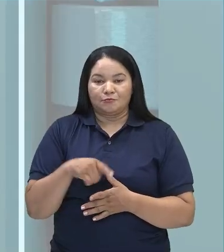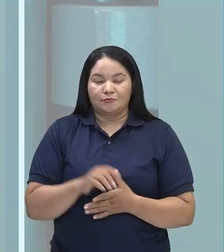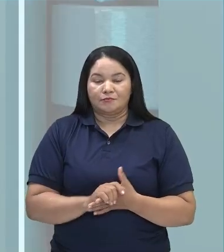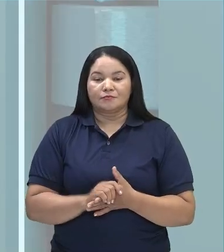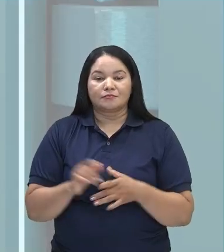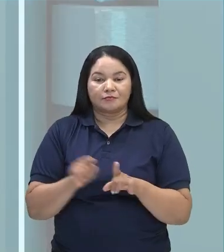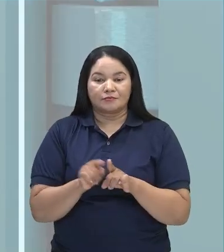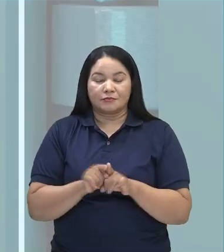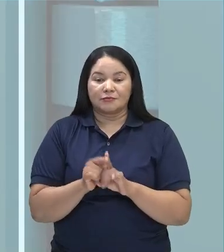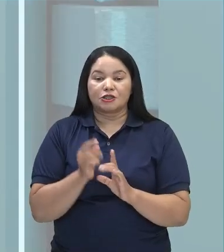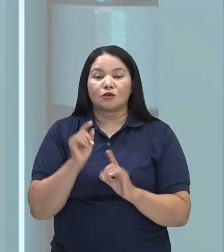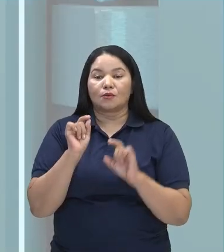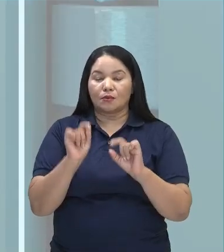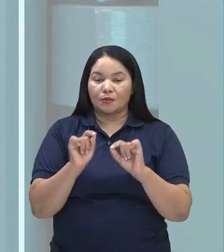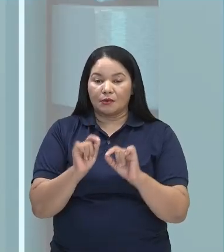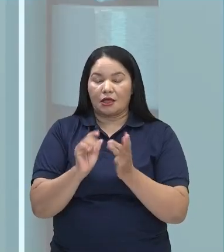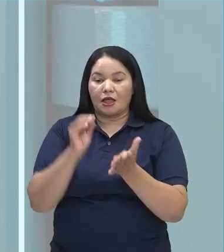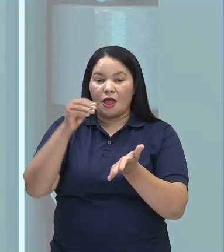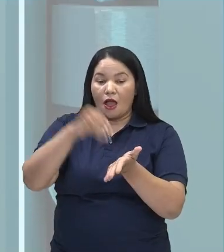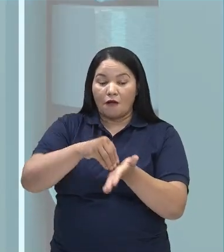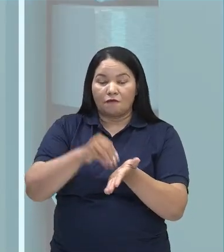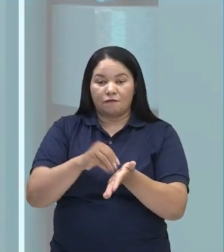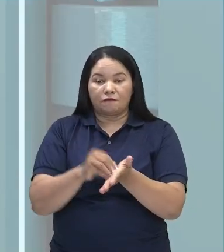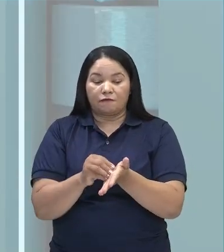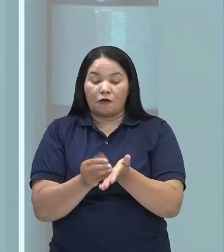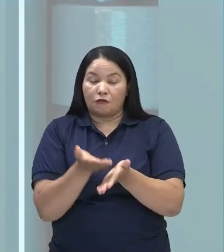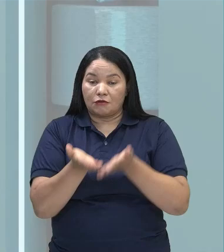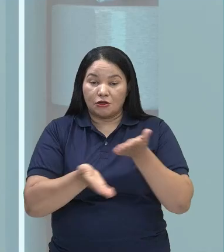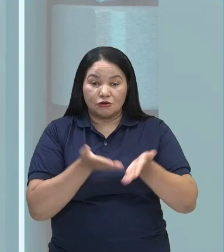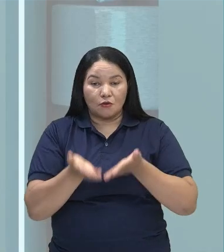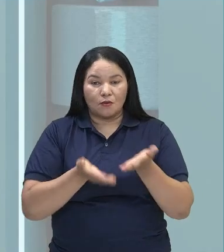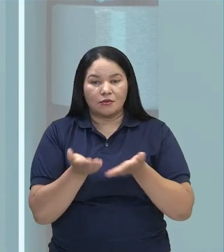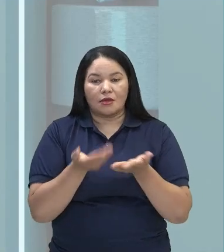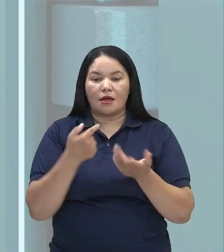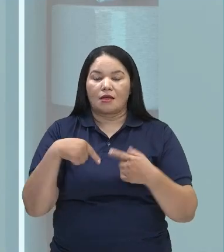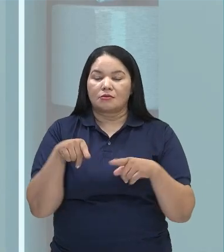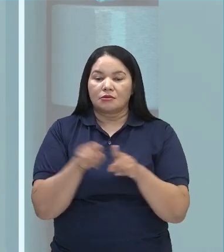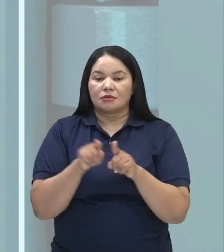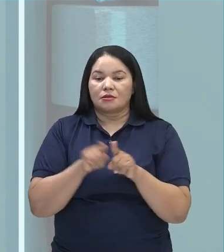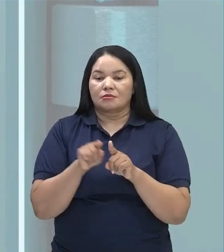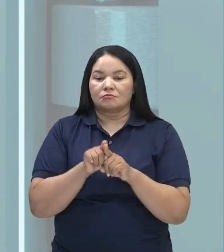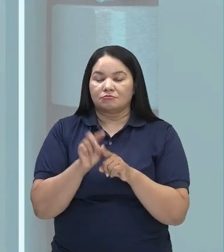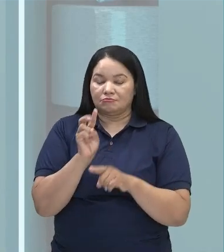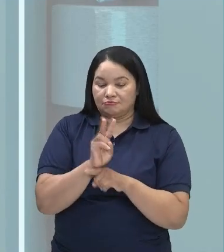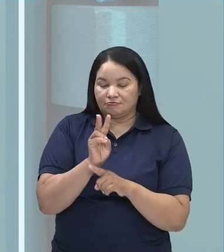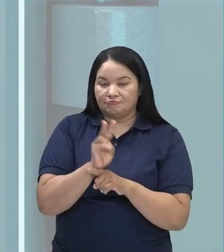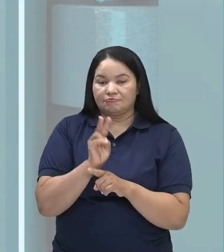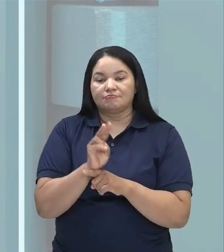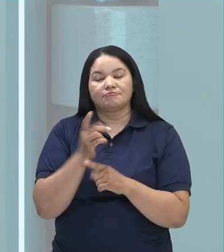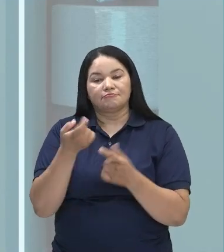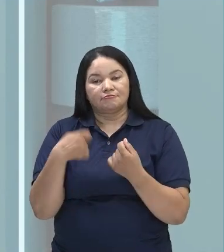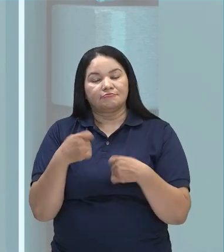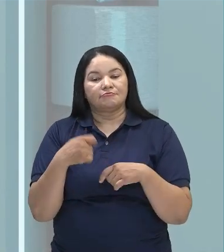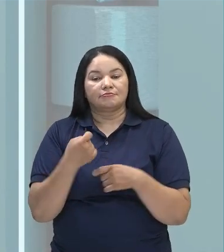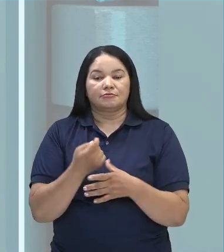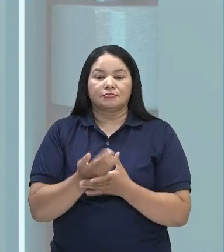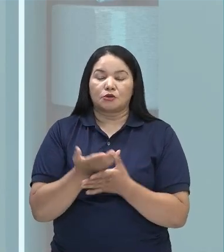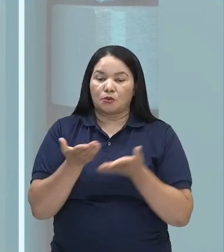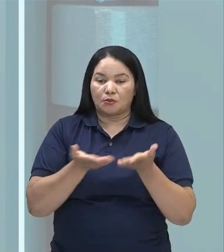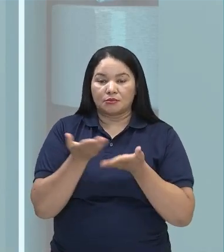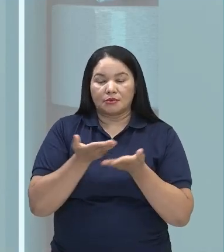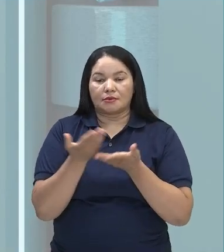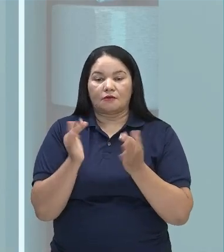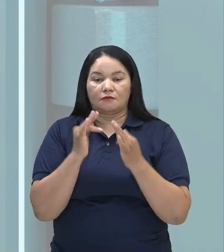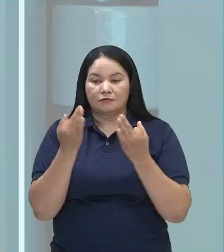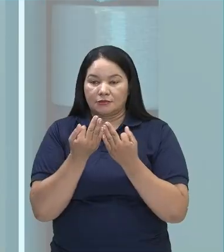a falta de cuidados, né, a falta do que ter para a manutenção dessa família.